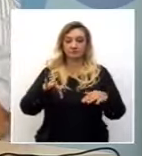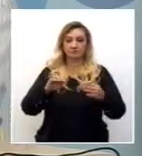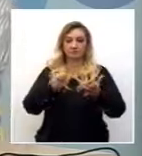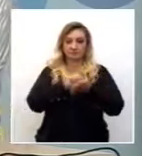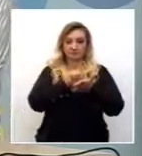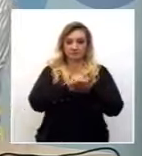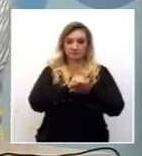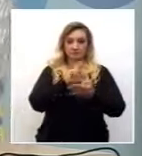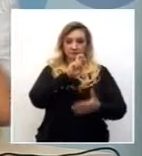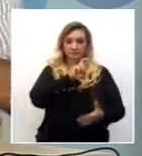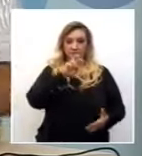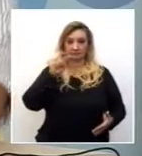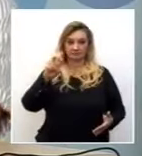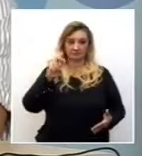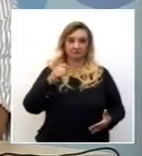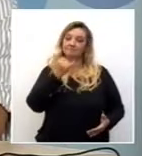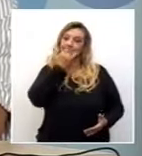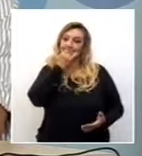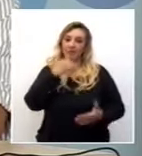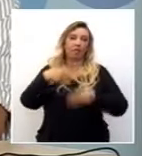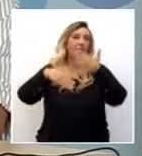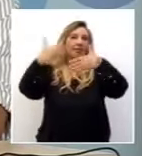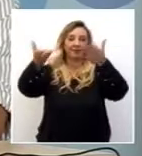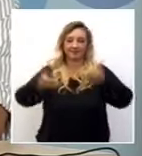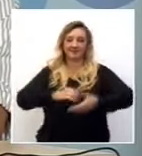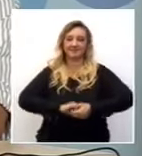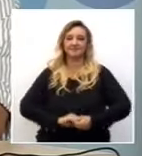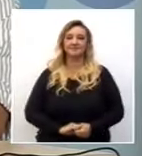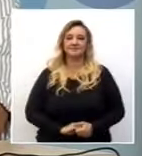Que eu tinha me adiantado aqui, vocês me perdoem, tá?